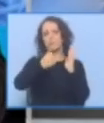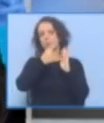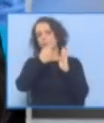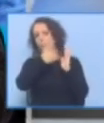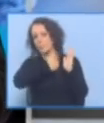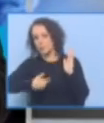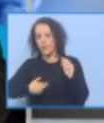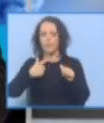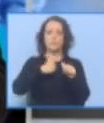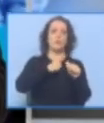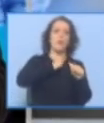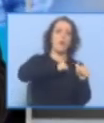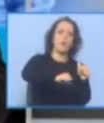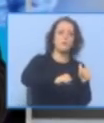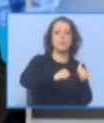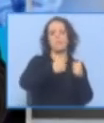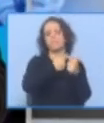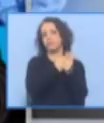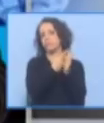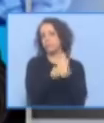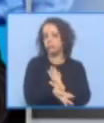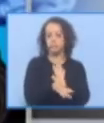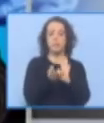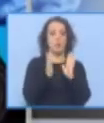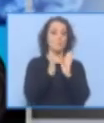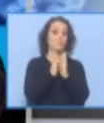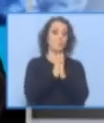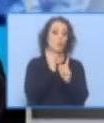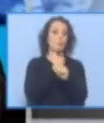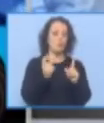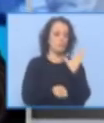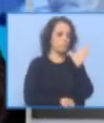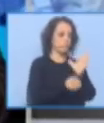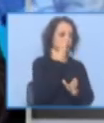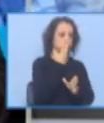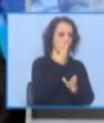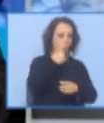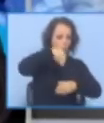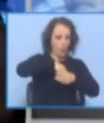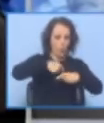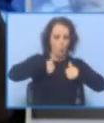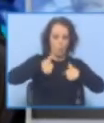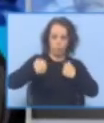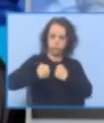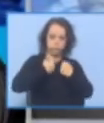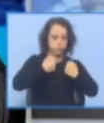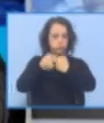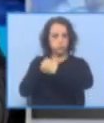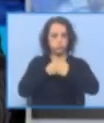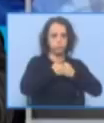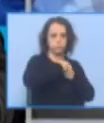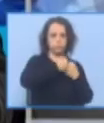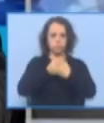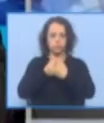antiprotestantismo. Portanto, as religiões muitas vezes afirmaram-se também por oposição umas às outras e criaram depois uma figuração